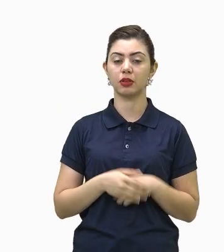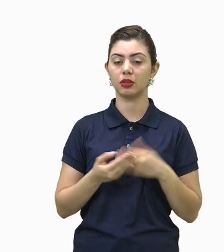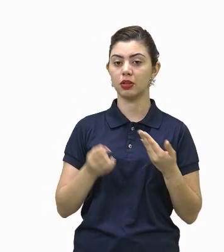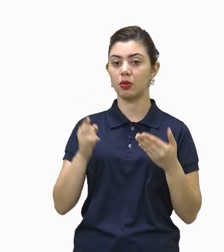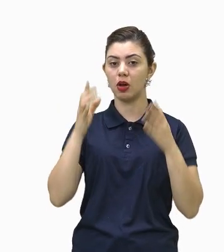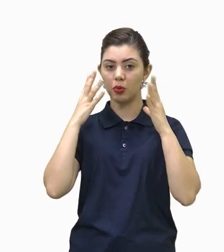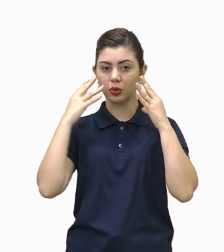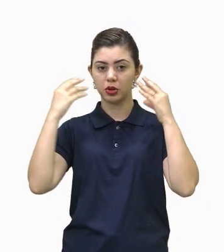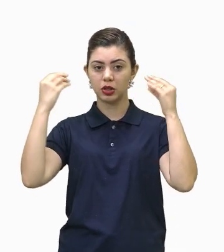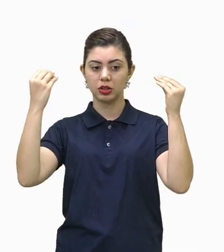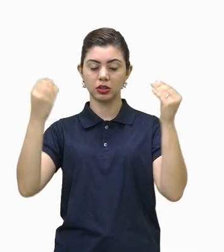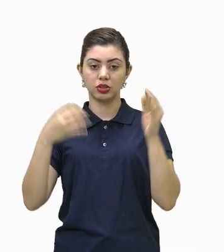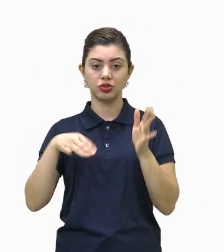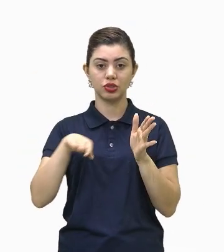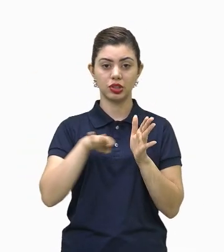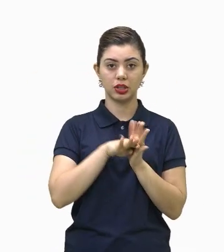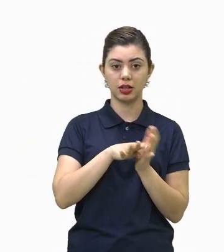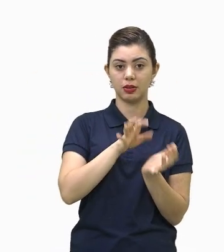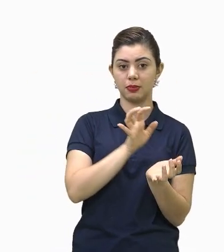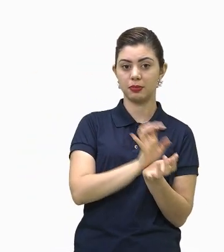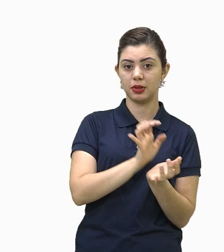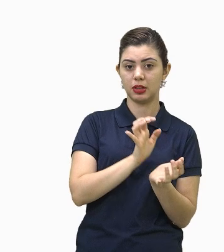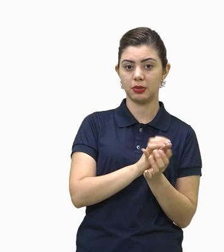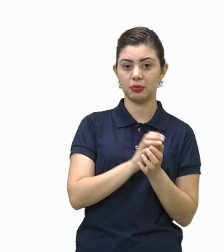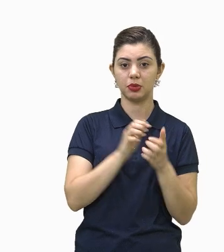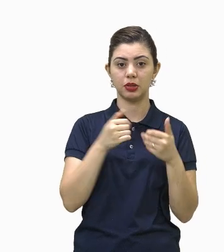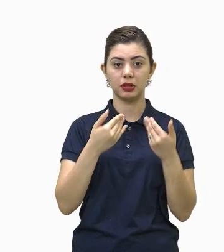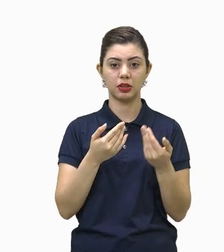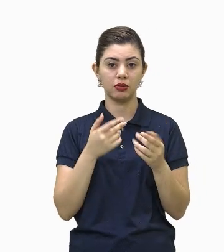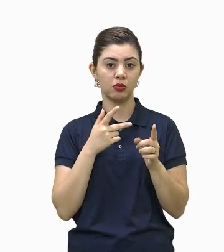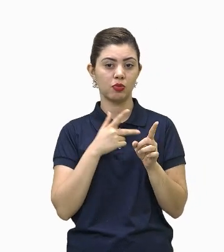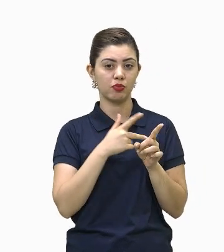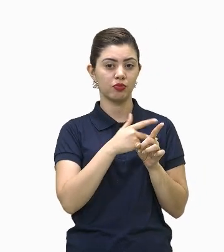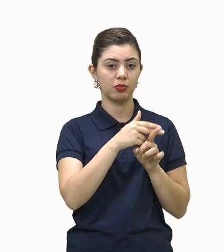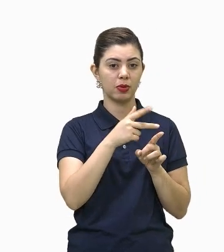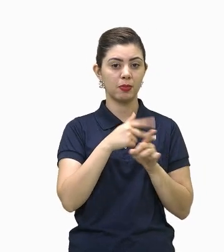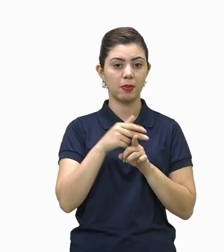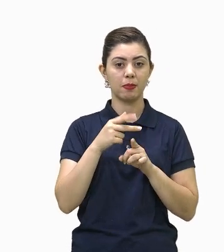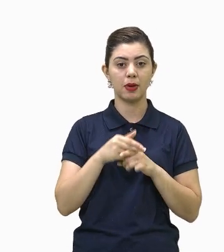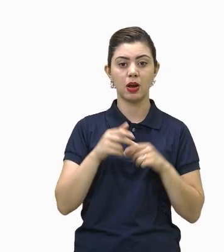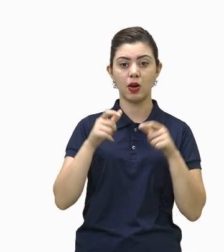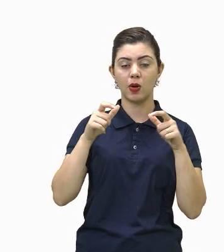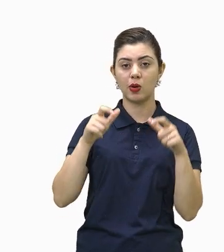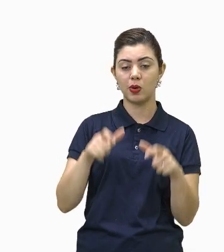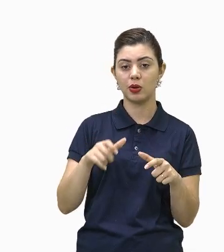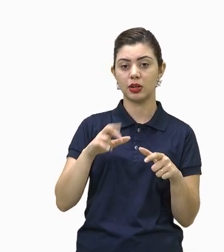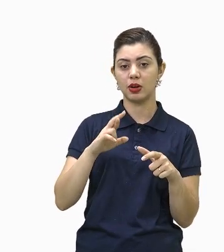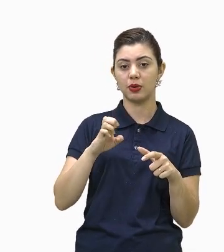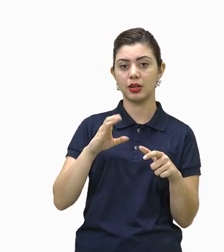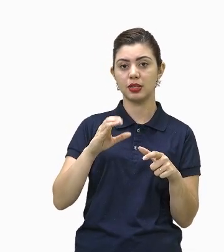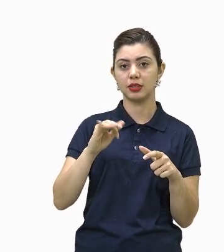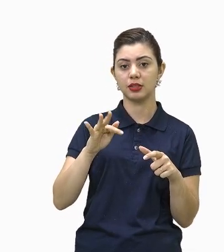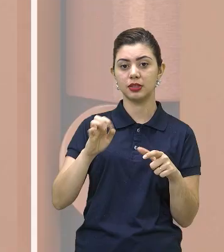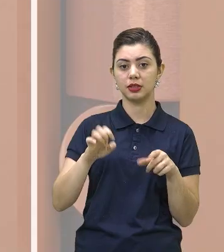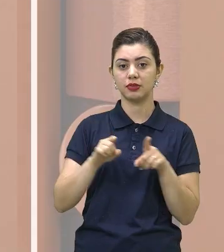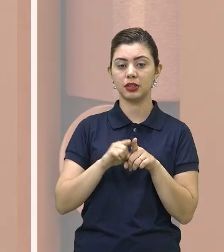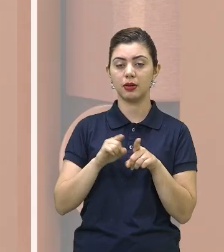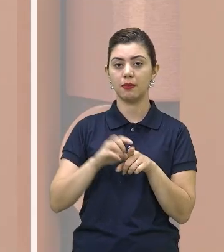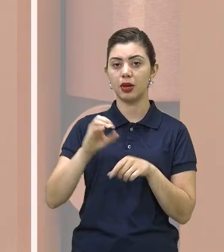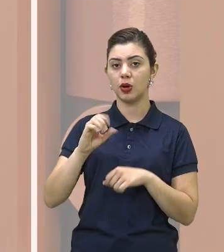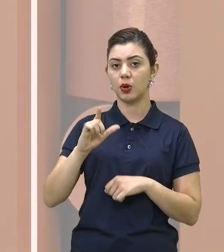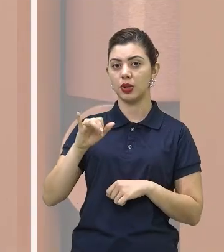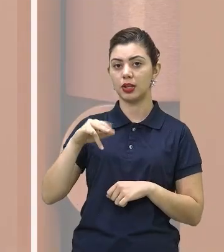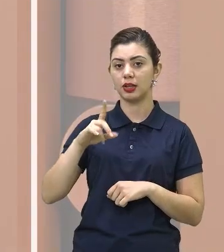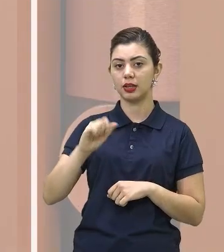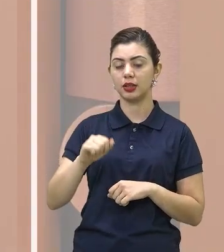desembarcaram, então, no litoral pernambucano e conquistaram Olinda e Recife com relativa facilidade. Então,